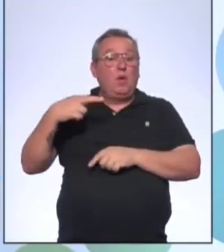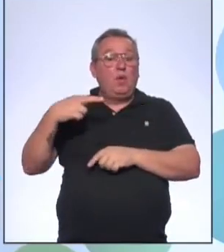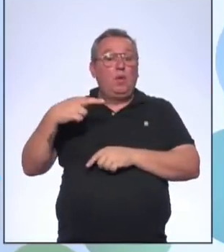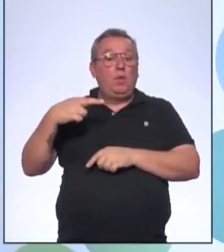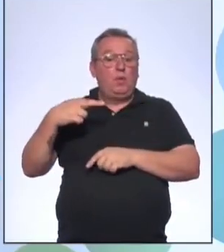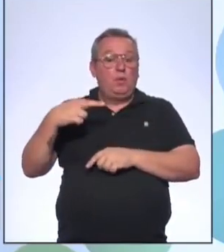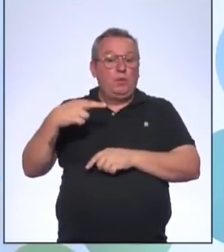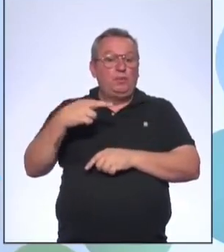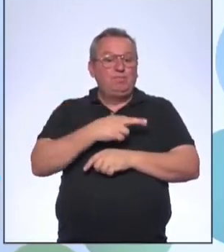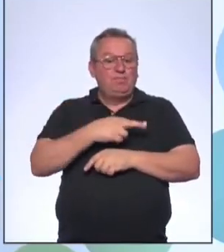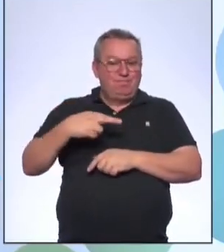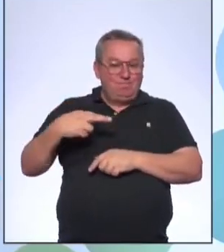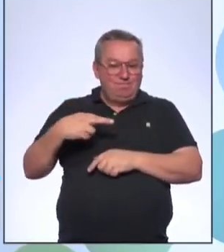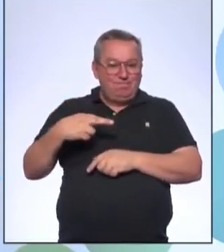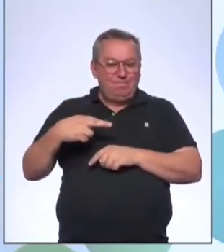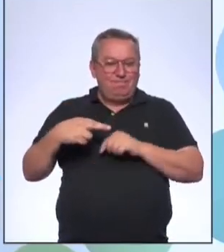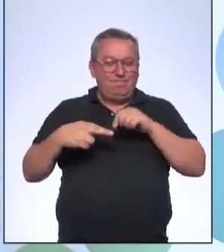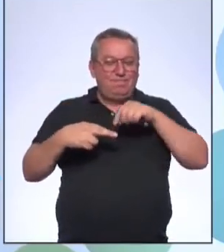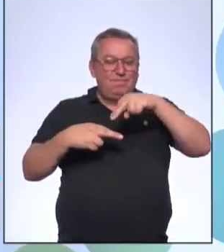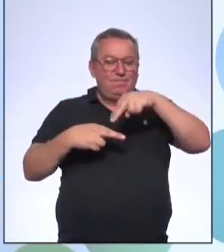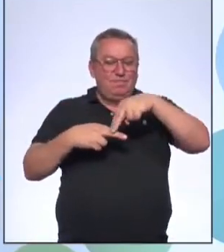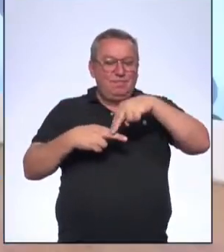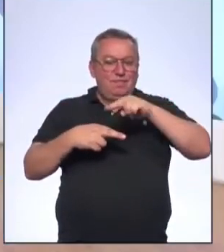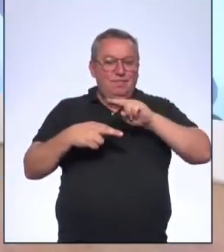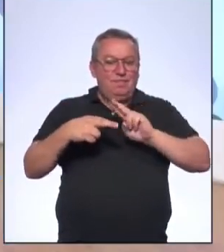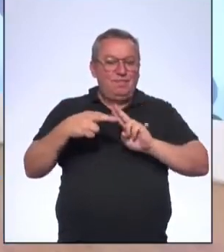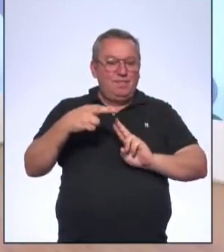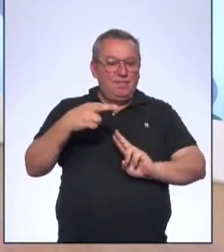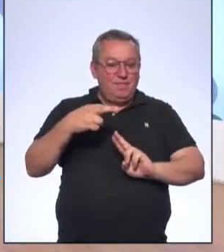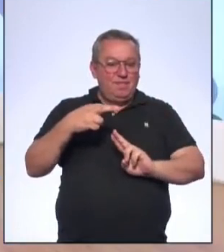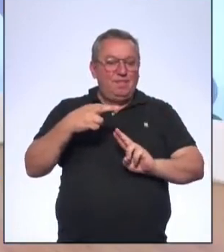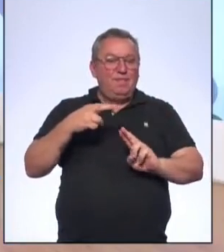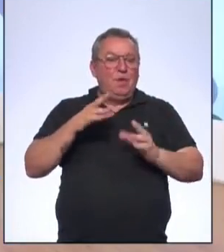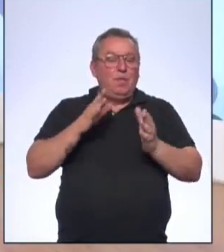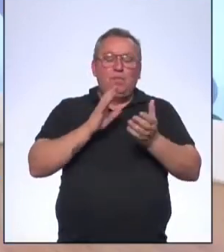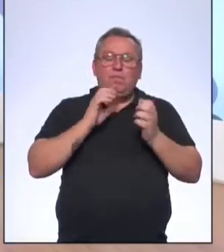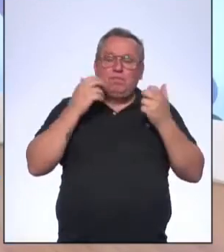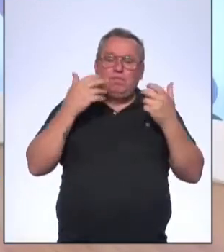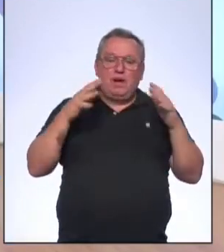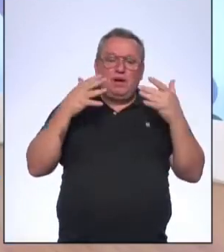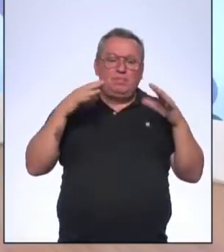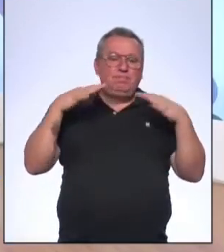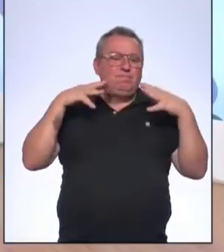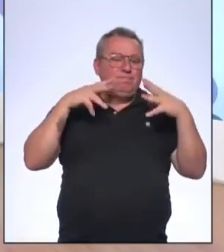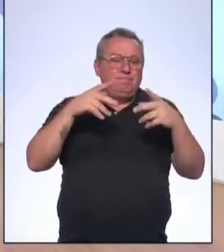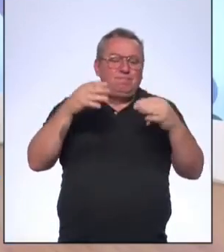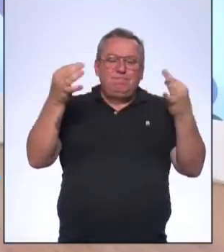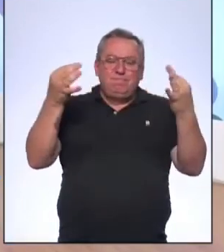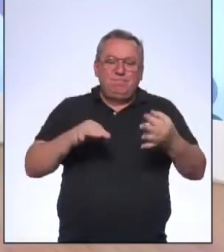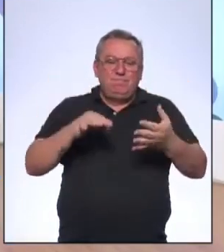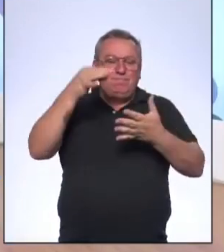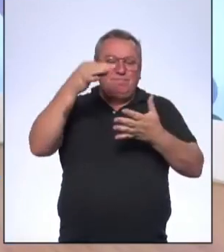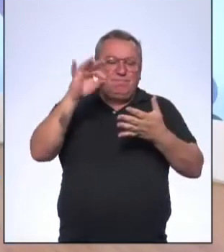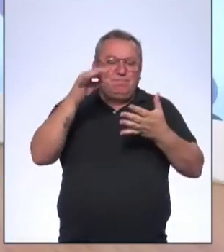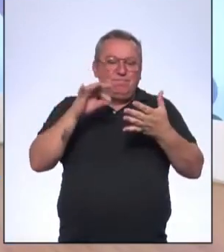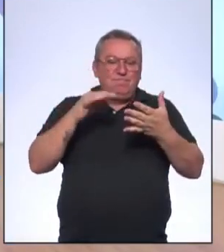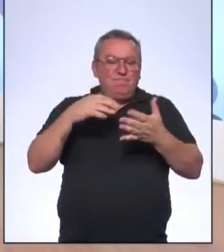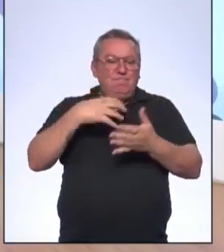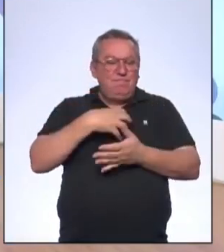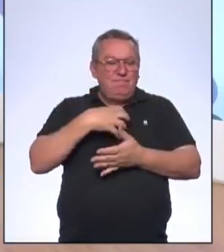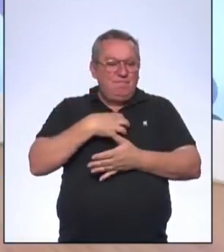na fração. Parabéns a todos que fizeram, parabéns a todos que acertaram. Né? De maneira